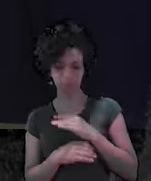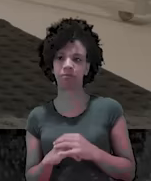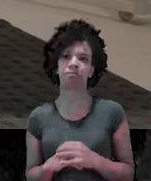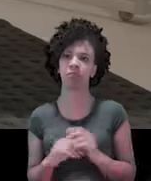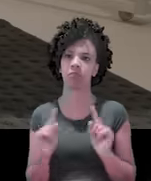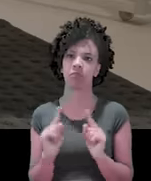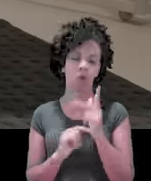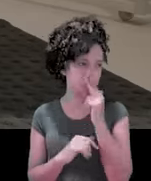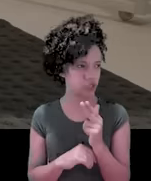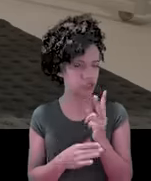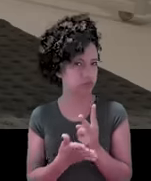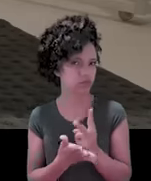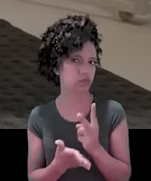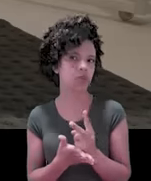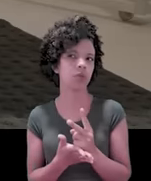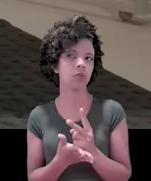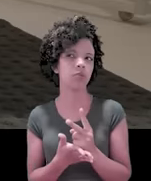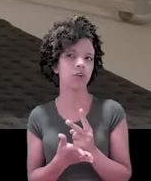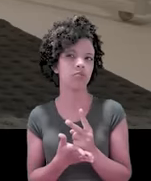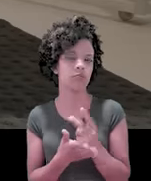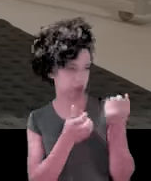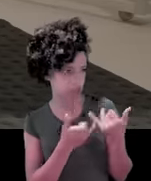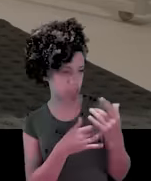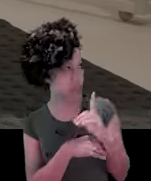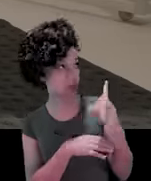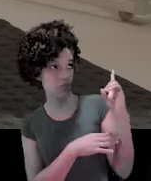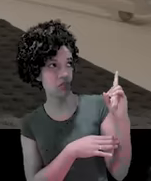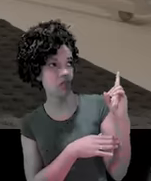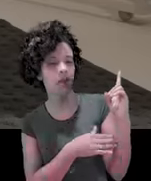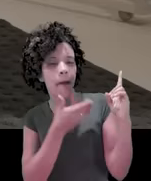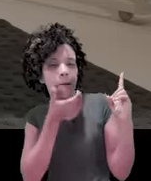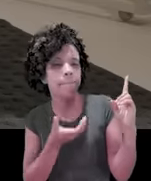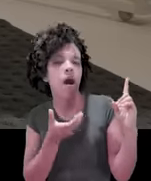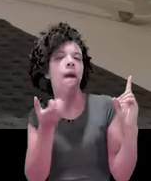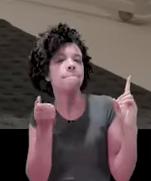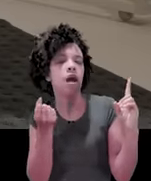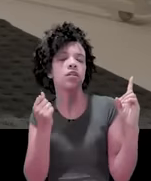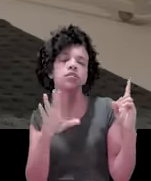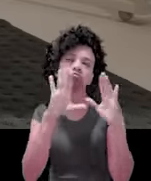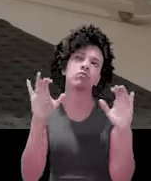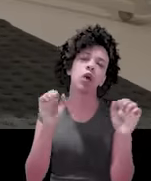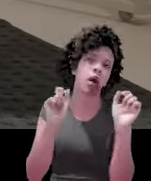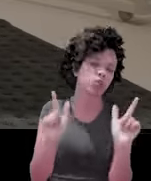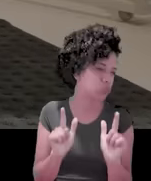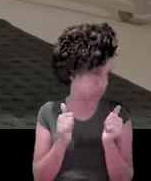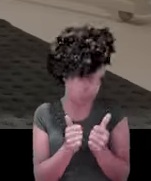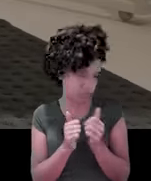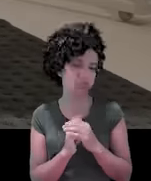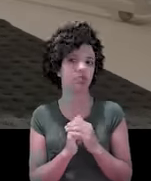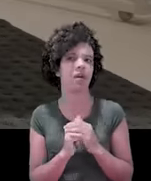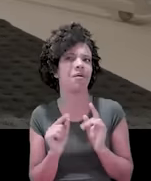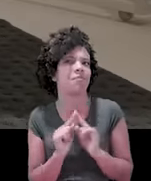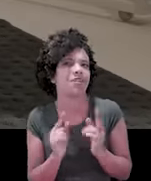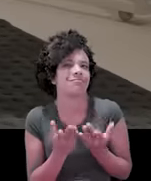e eu acho que eu sempre fui sempre me foi dito que que Deus era aquele cara de barba branca na roupa branca no céu azul e tal e